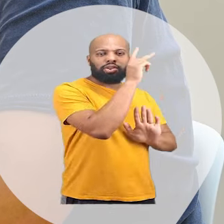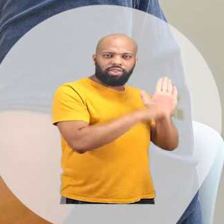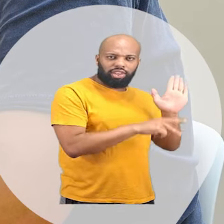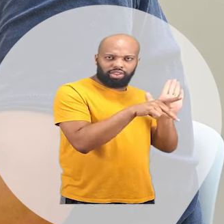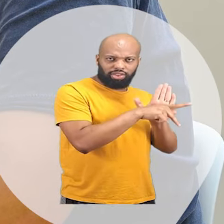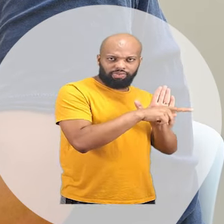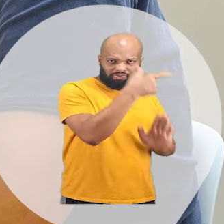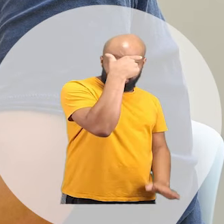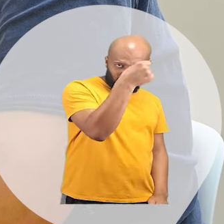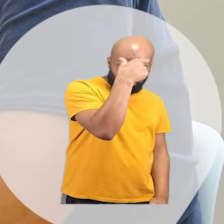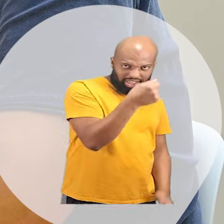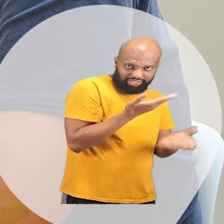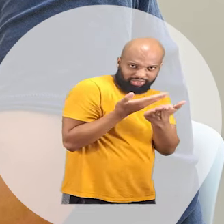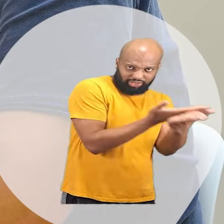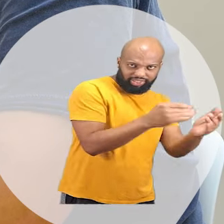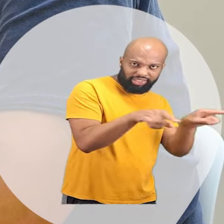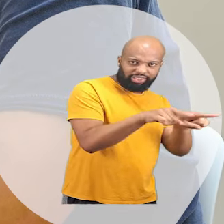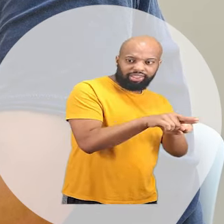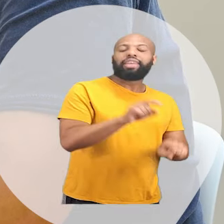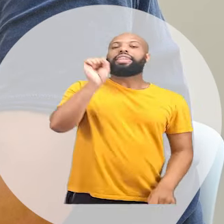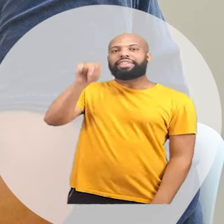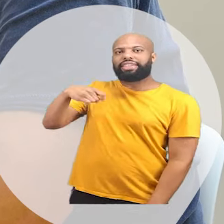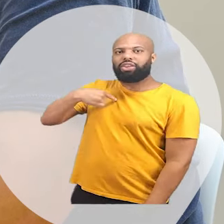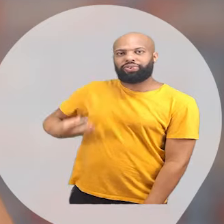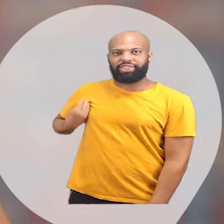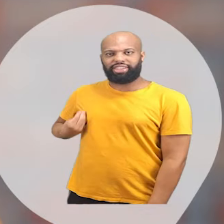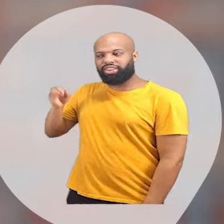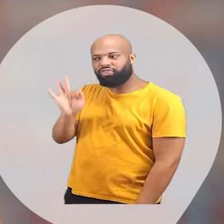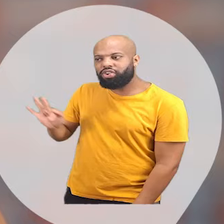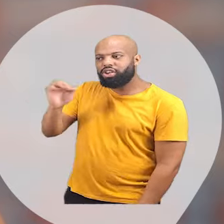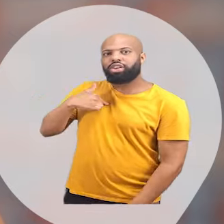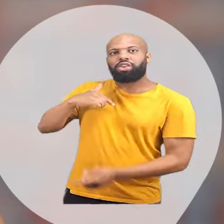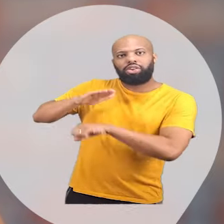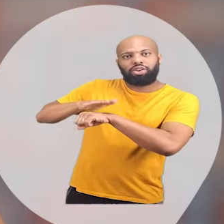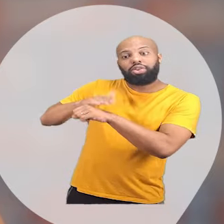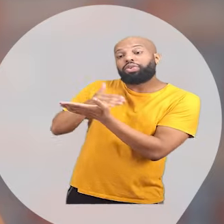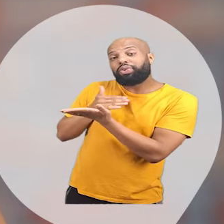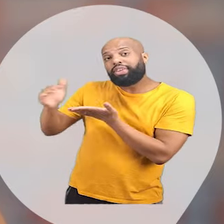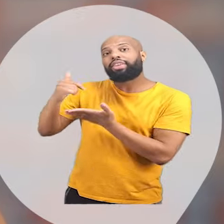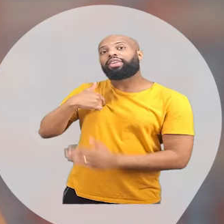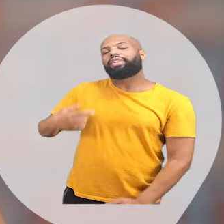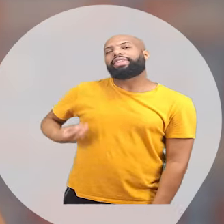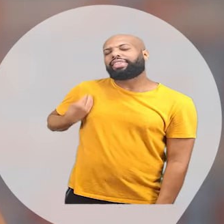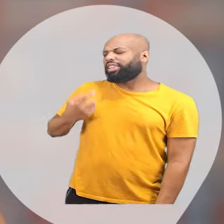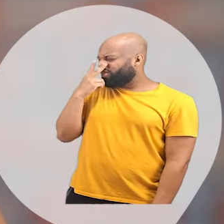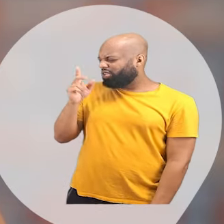um projeto Universitário assim né como eu tava na faculdade quando eu comecei Então tava